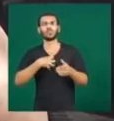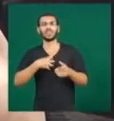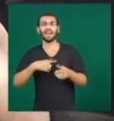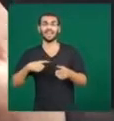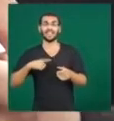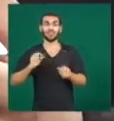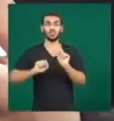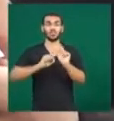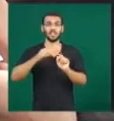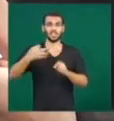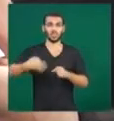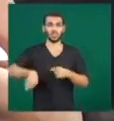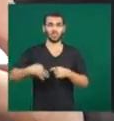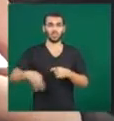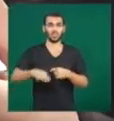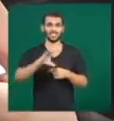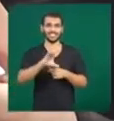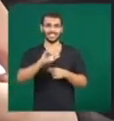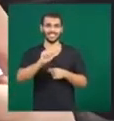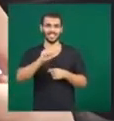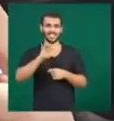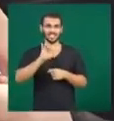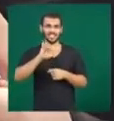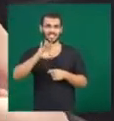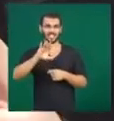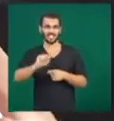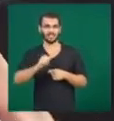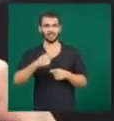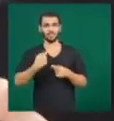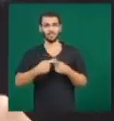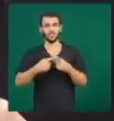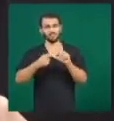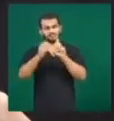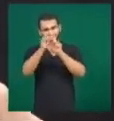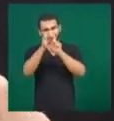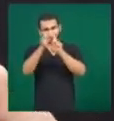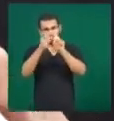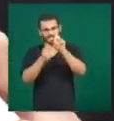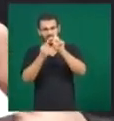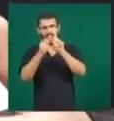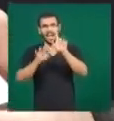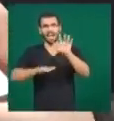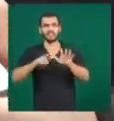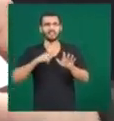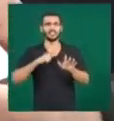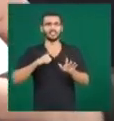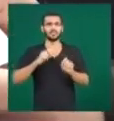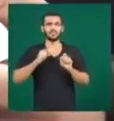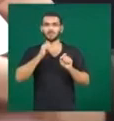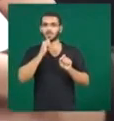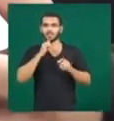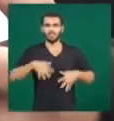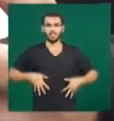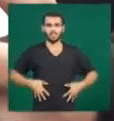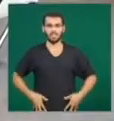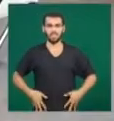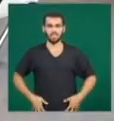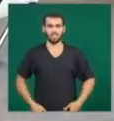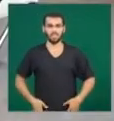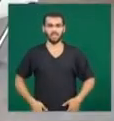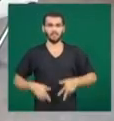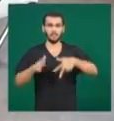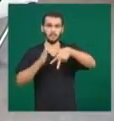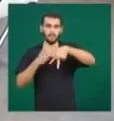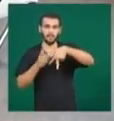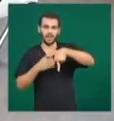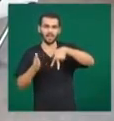ciática, que é uma dor que irradia pelo membro inferior, que chega, às vezes, no nível da perna, do pé, e